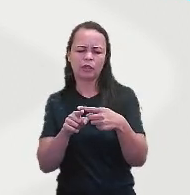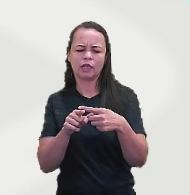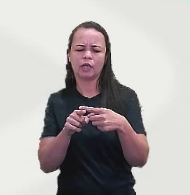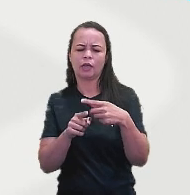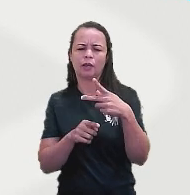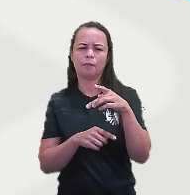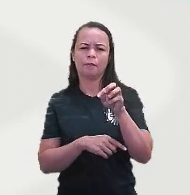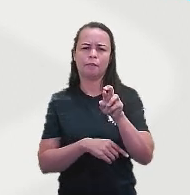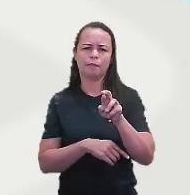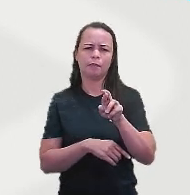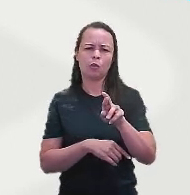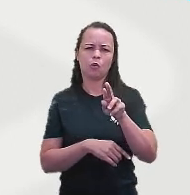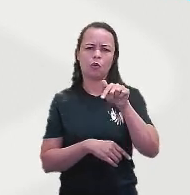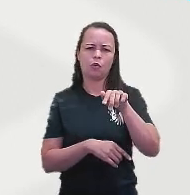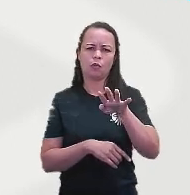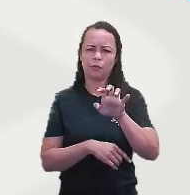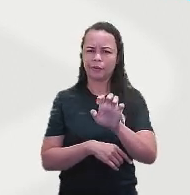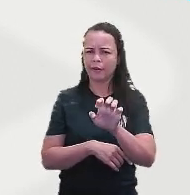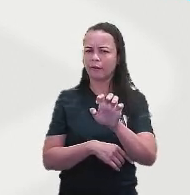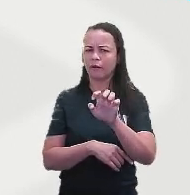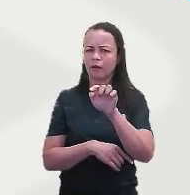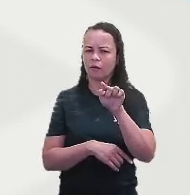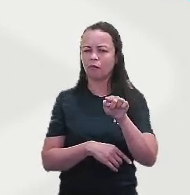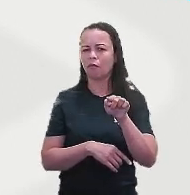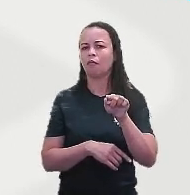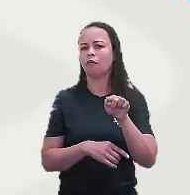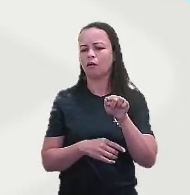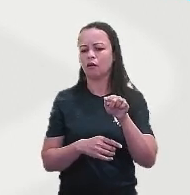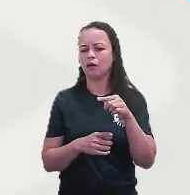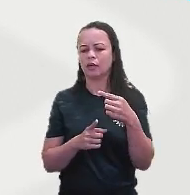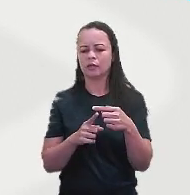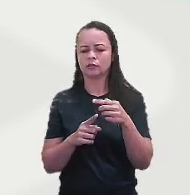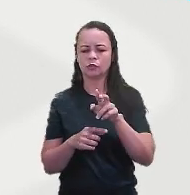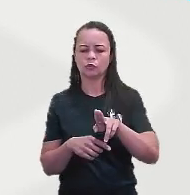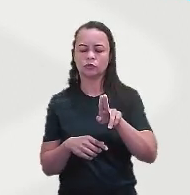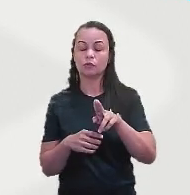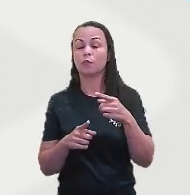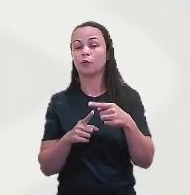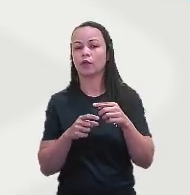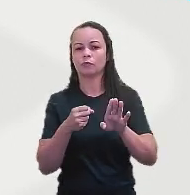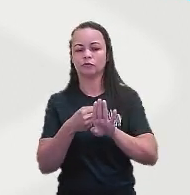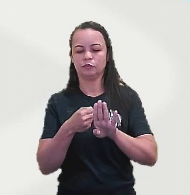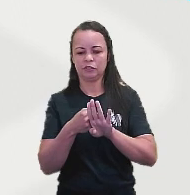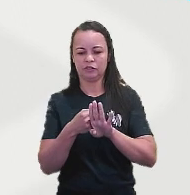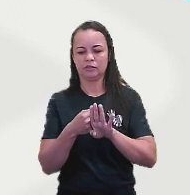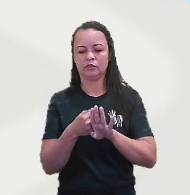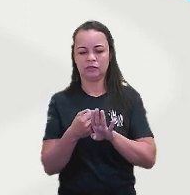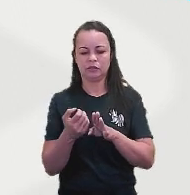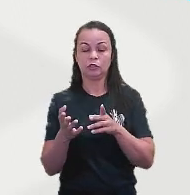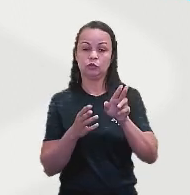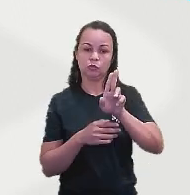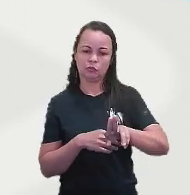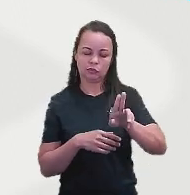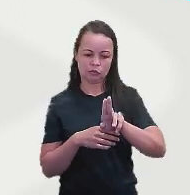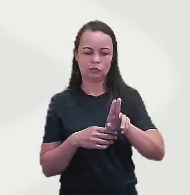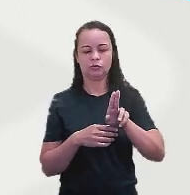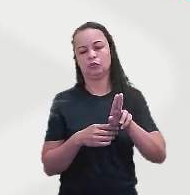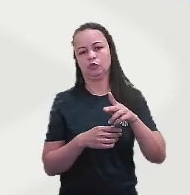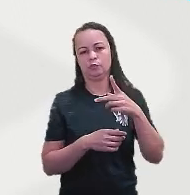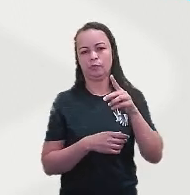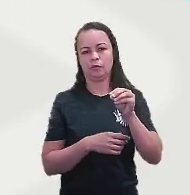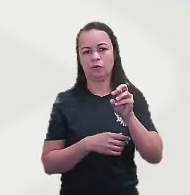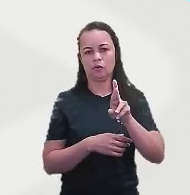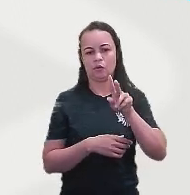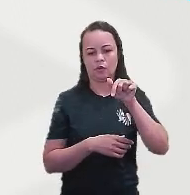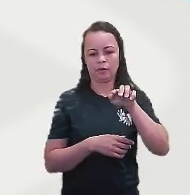desse porquê que é juntinho separado? Não, ele utilizou o porquê ali, porque é um substantivo, mas ele está falando do uso dos porquês. Então